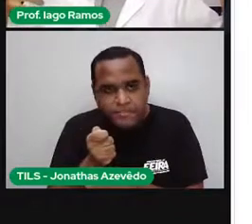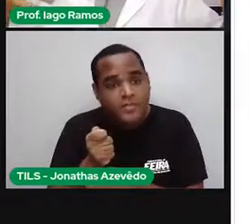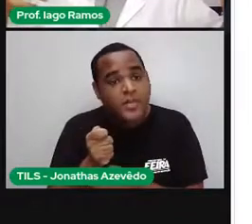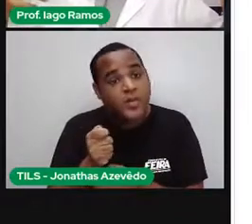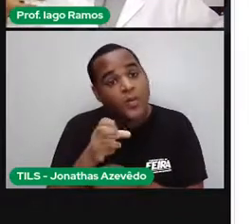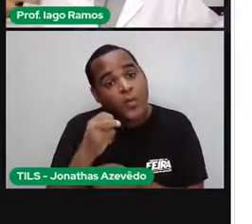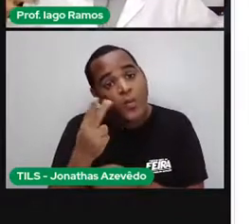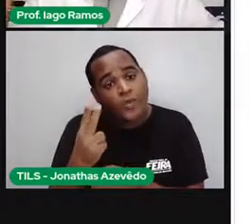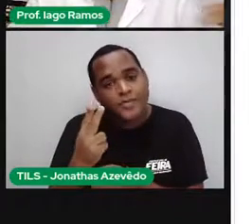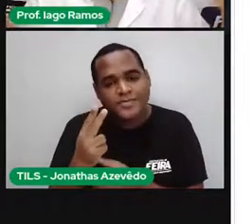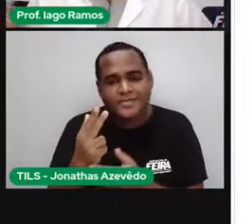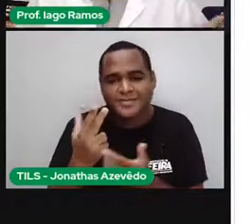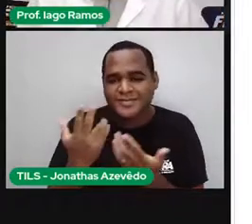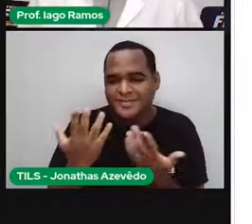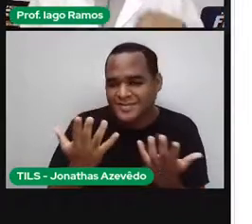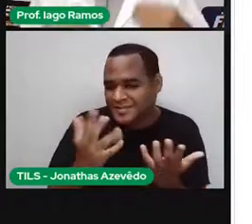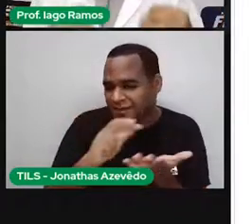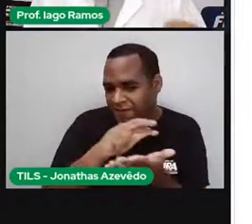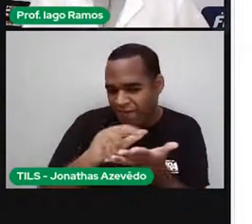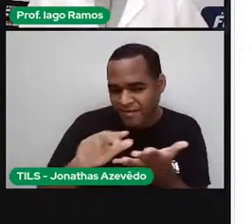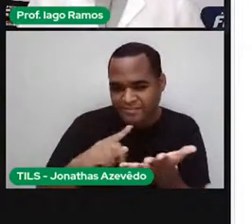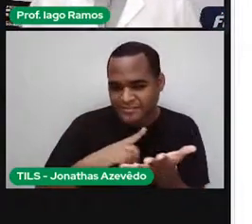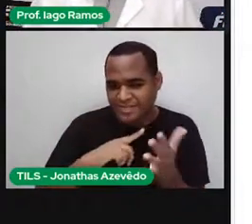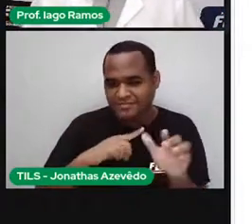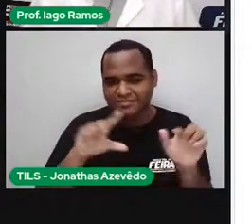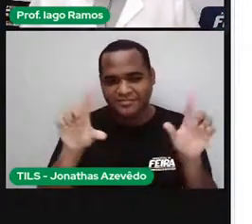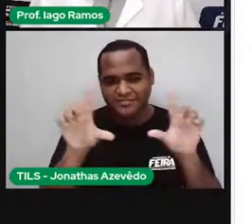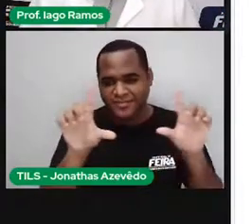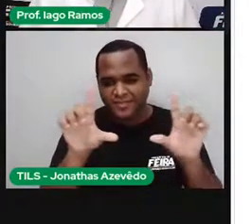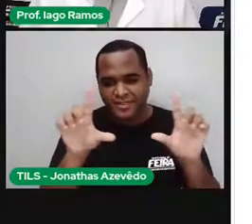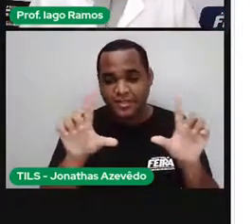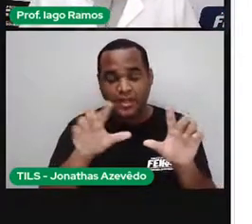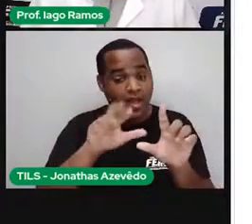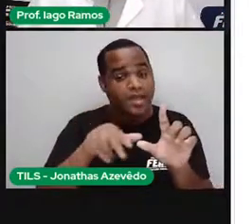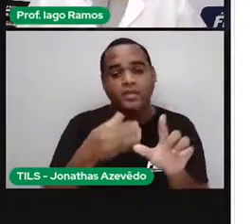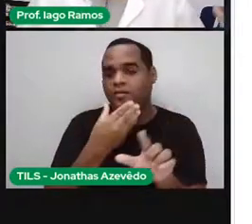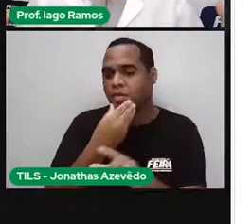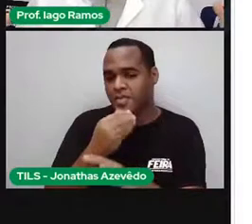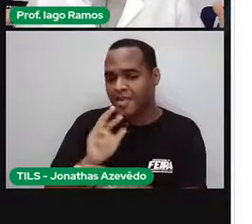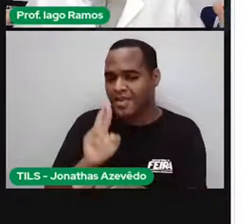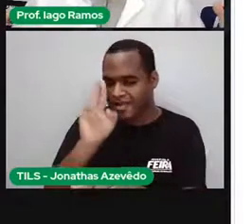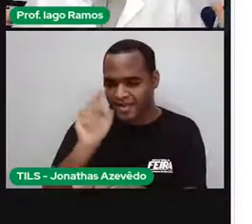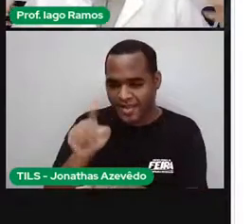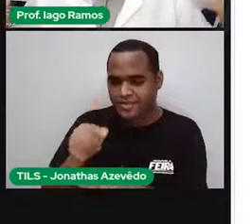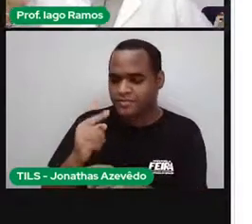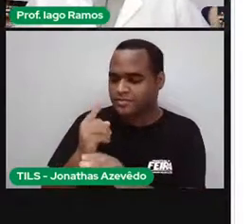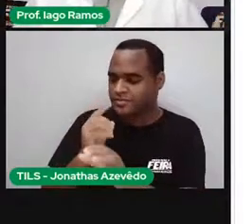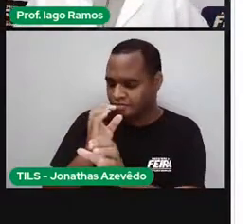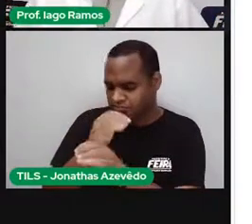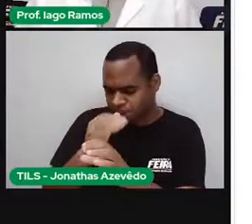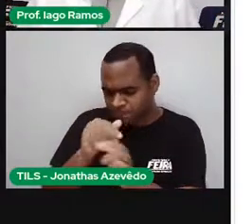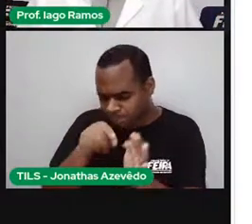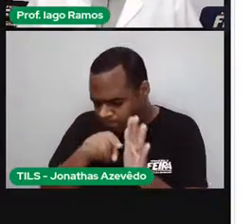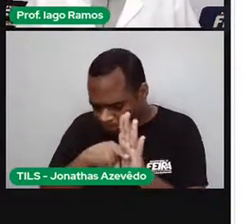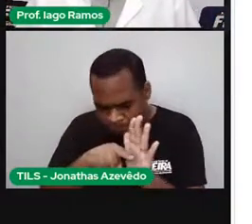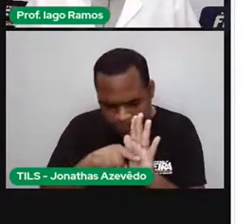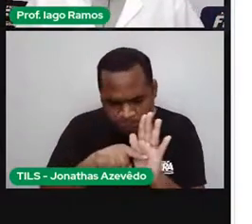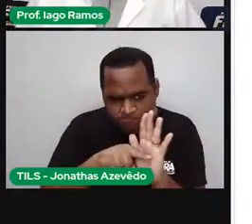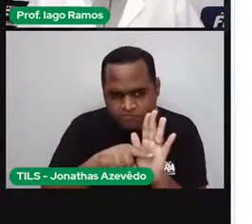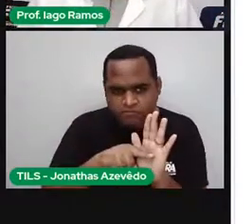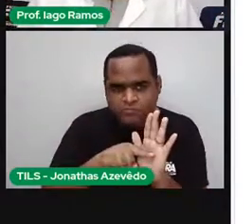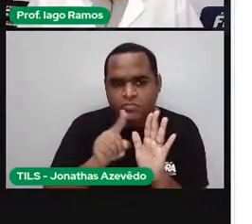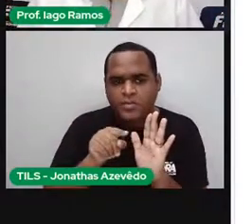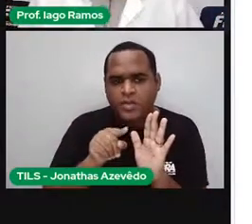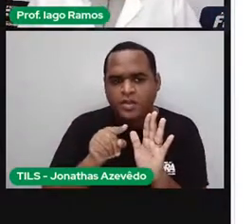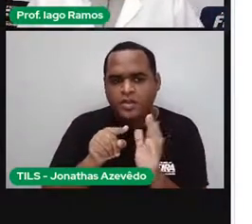animados desenho animados né onde o personagem cima um investigador quem sabe e aí será que a gente consegue